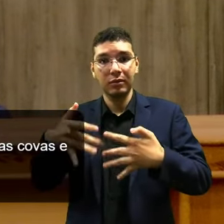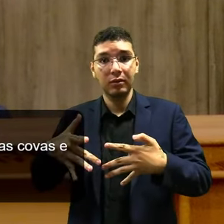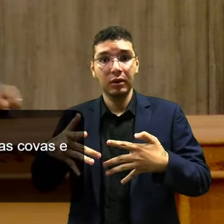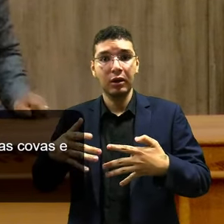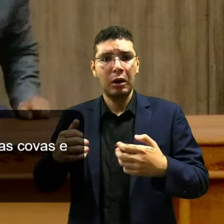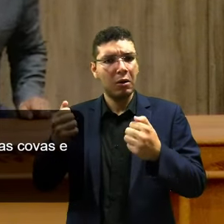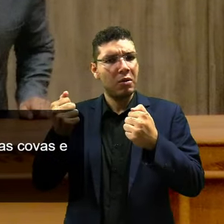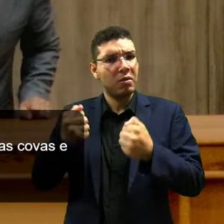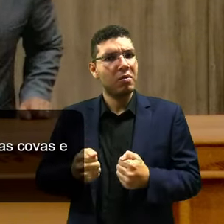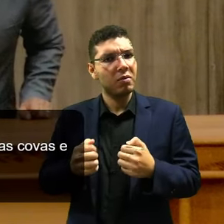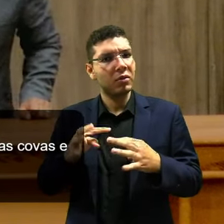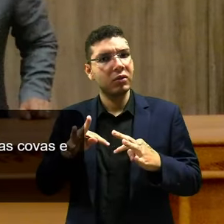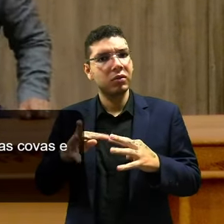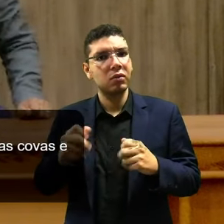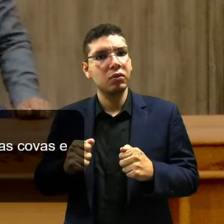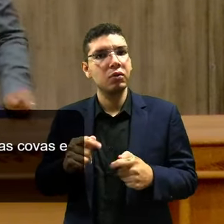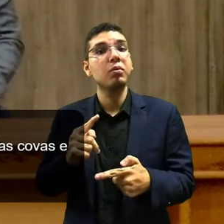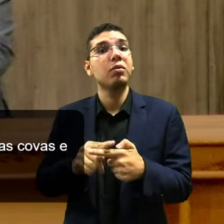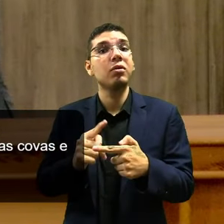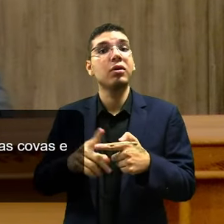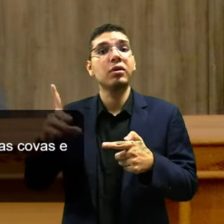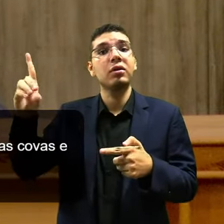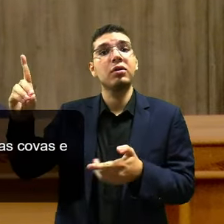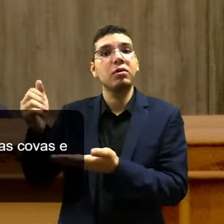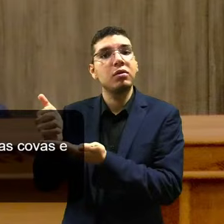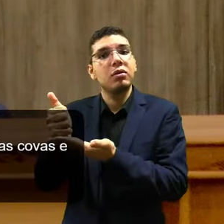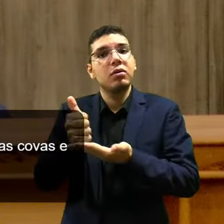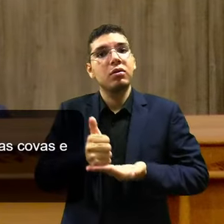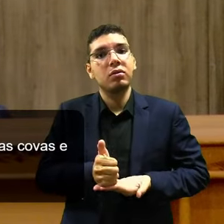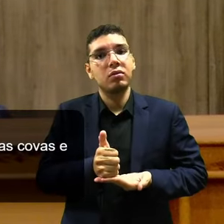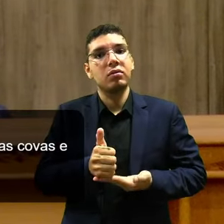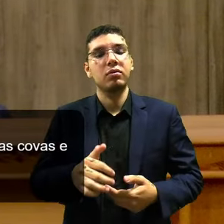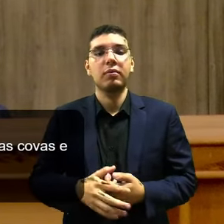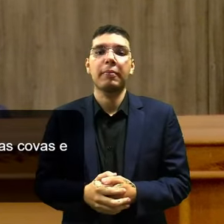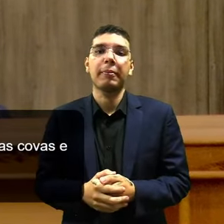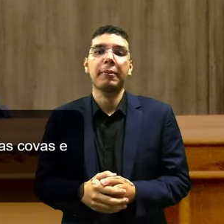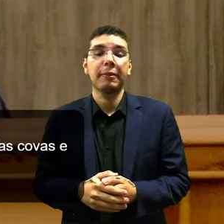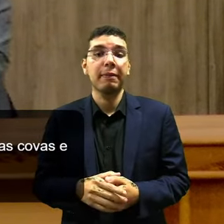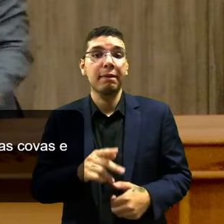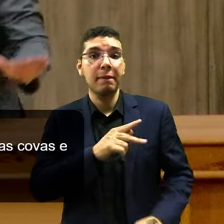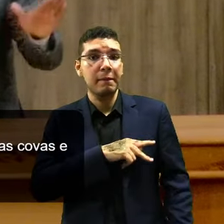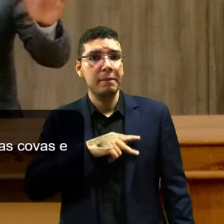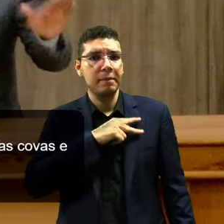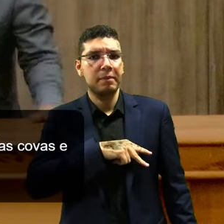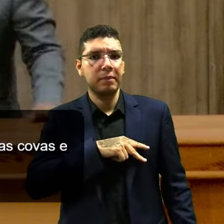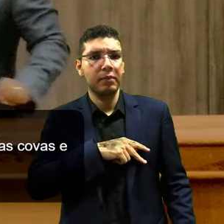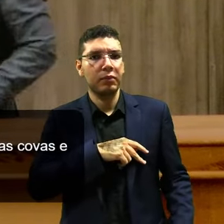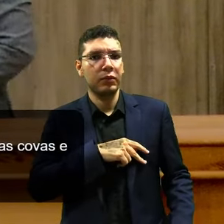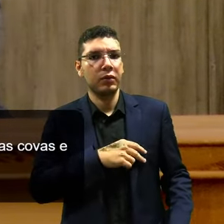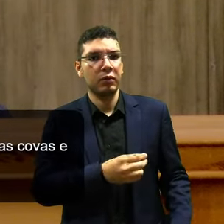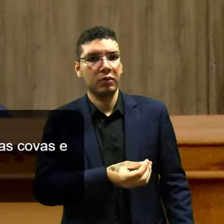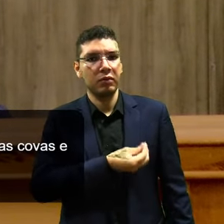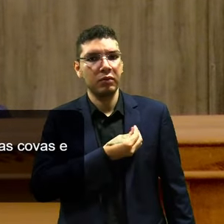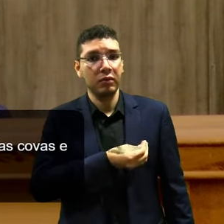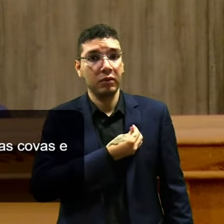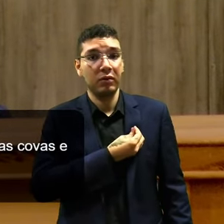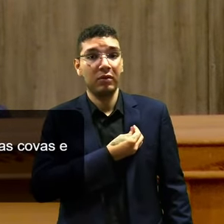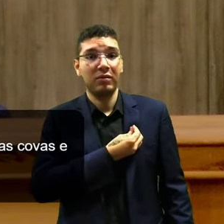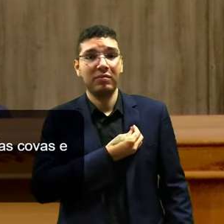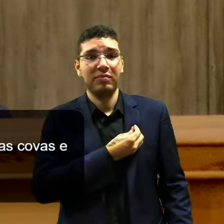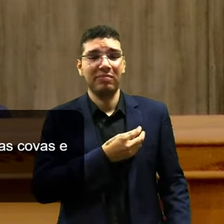estava onde ele estava no hotel de cinco estrelas ele estava aonde na cadeia